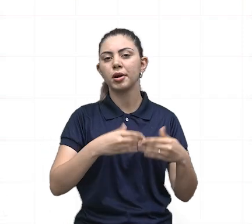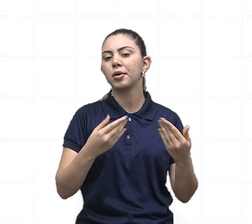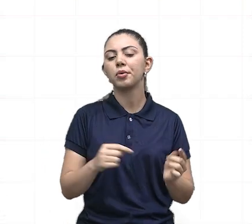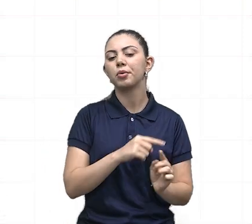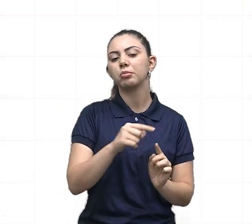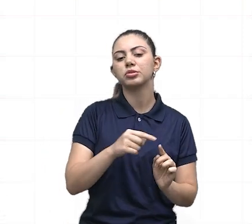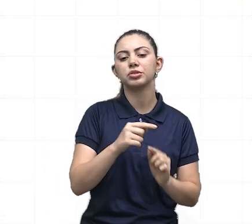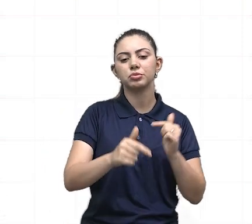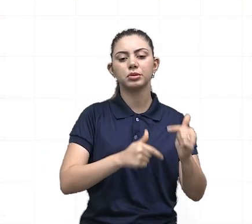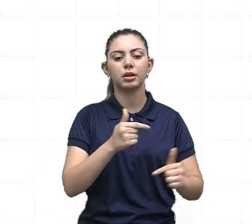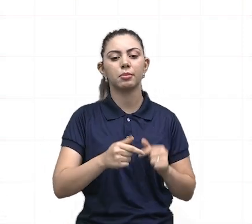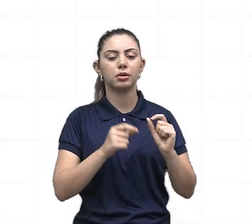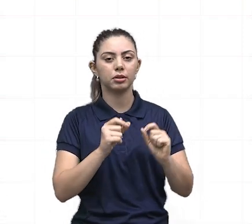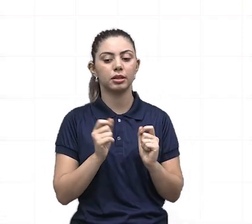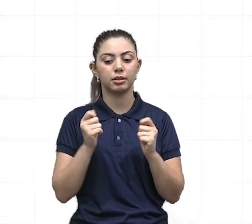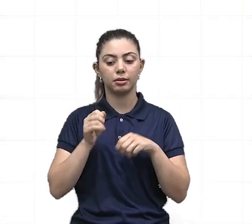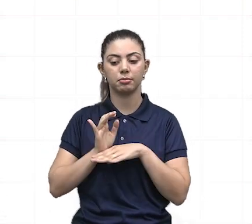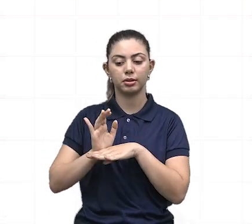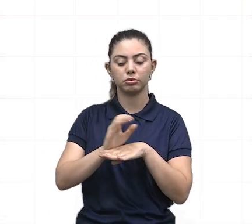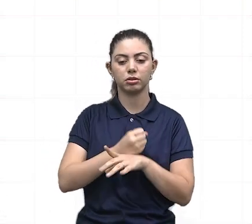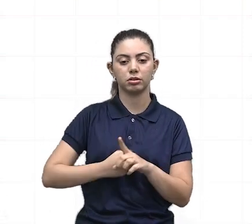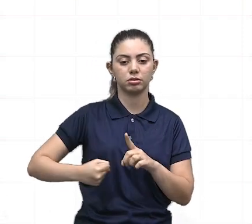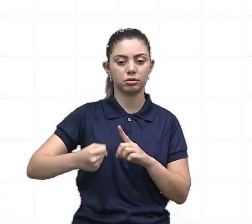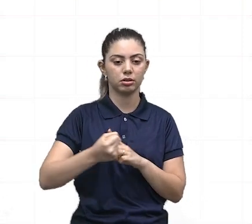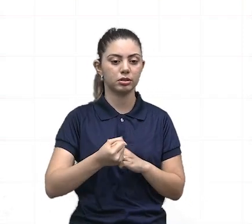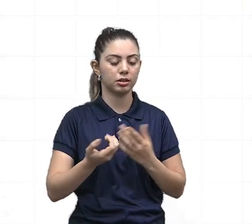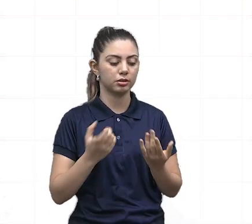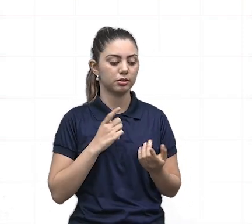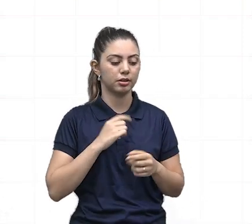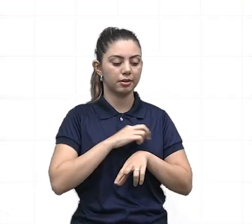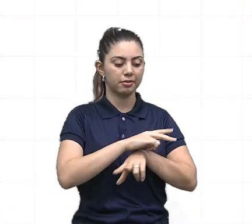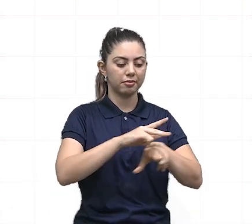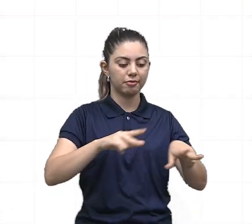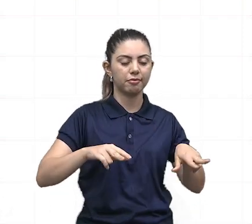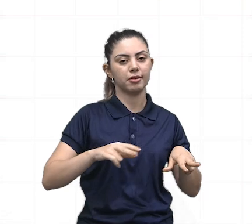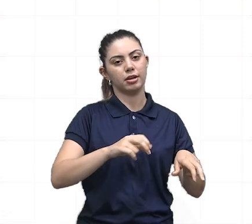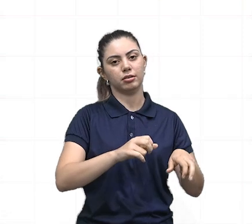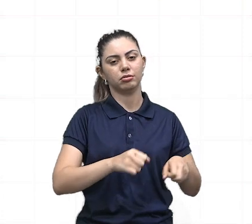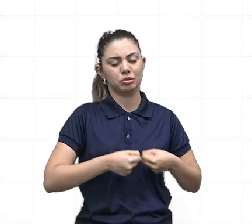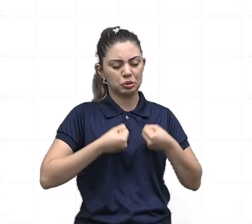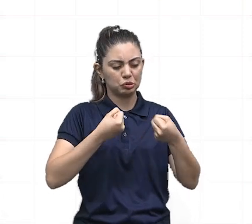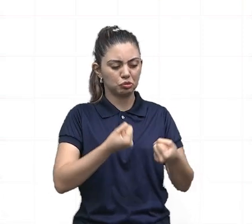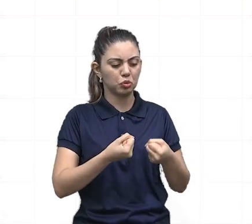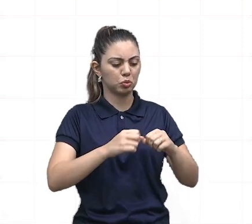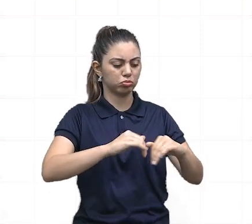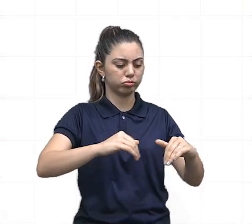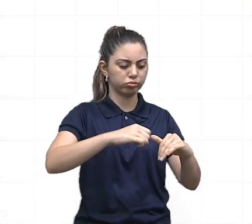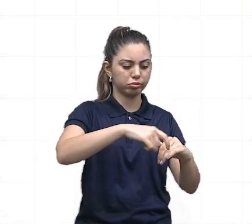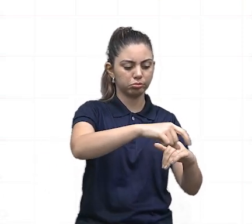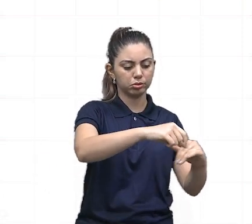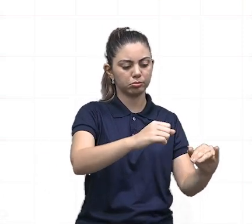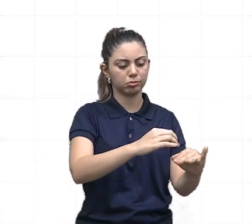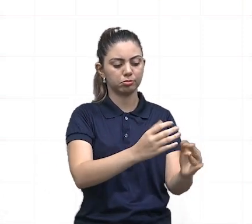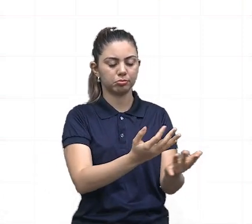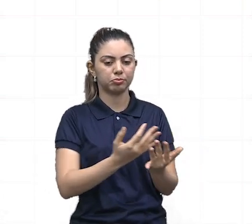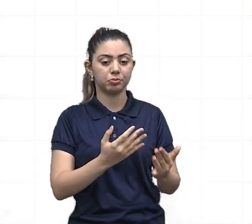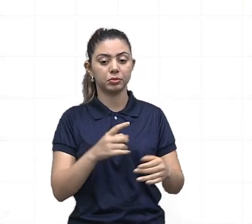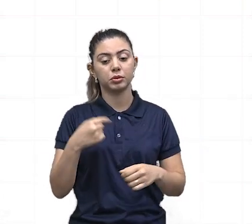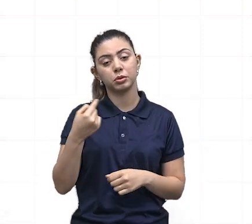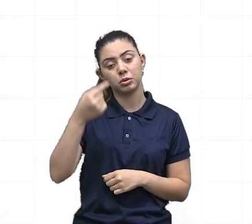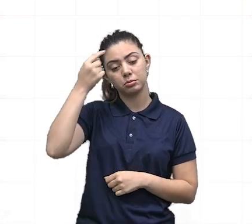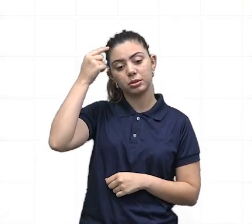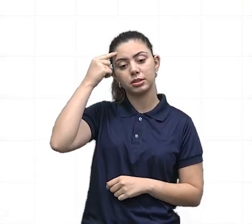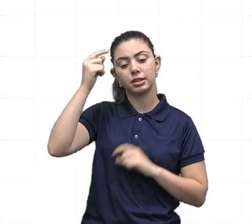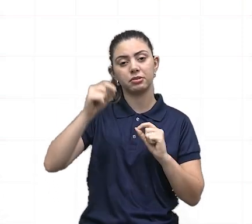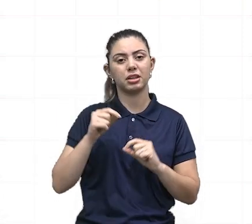a sobrevivência da sociedade, realizando diversos serviços braçais. Havia uma crença generalizada de